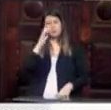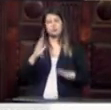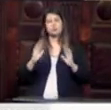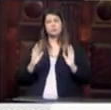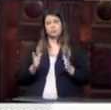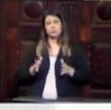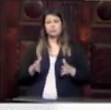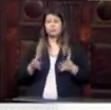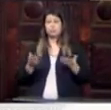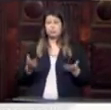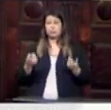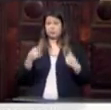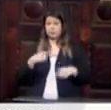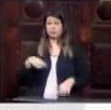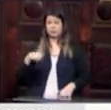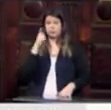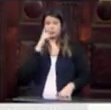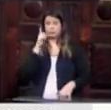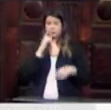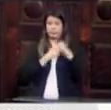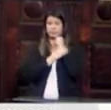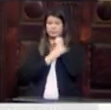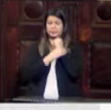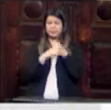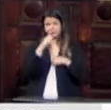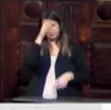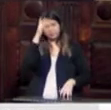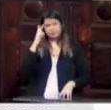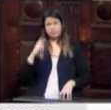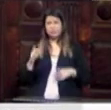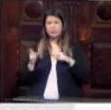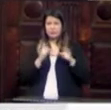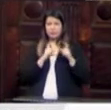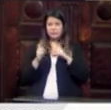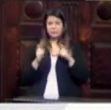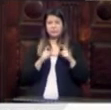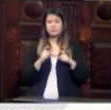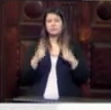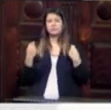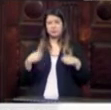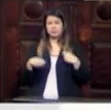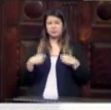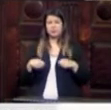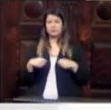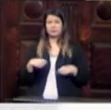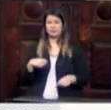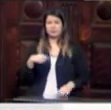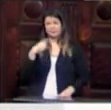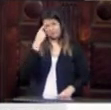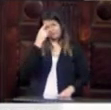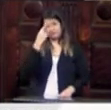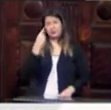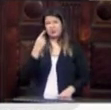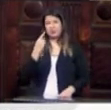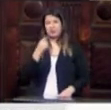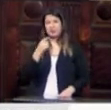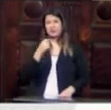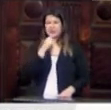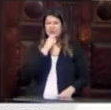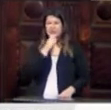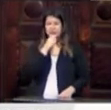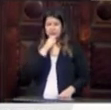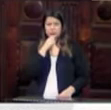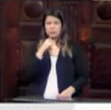segurança pública ele é exclusivo daqueles que falam pela polícia ou na polícia. Quem fala de segurança pública é quem vive a insegurança desse